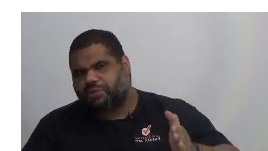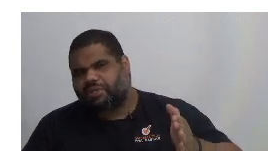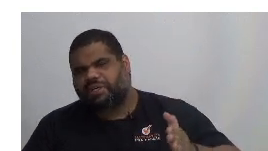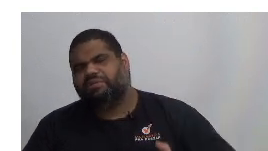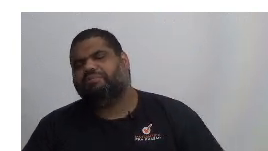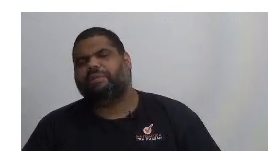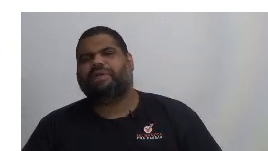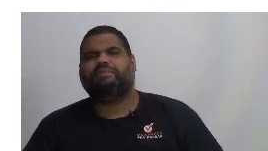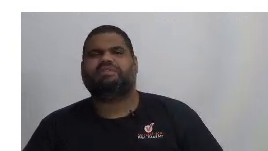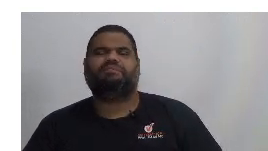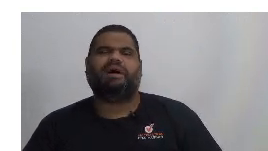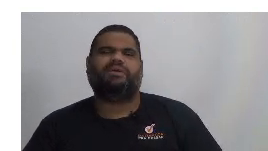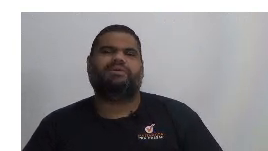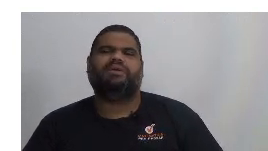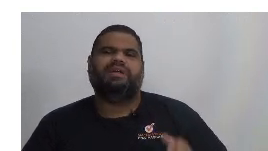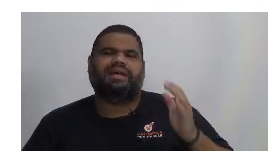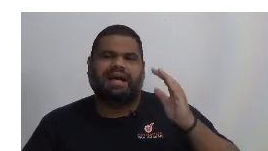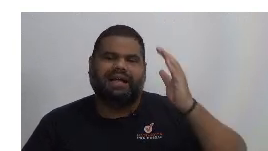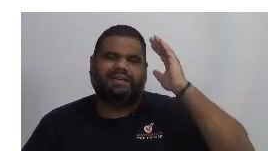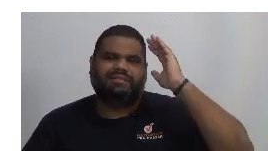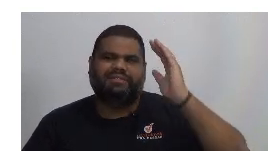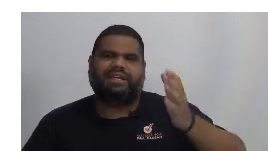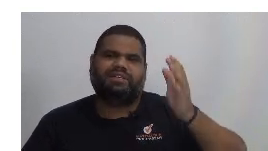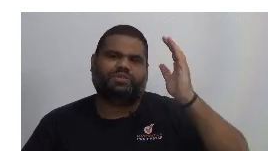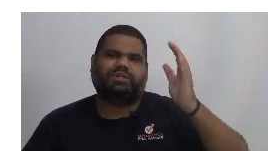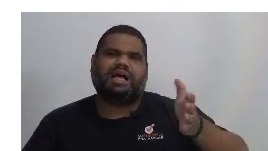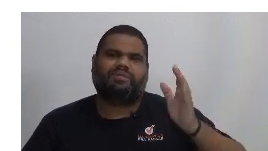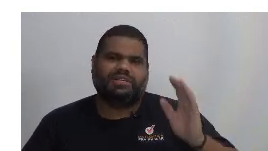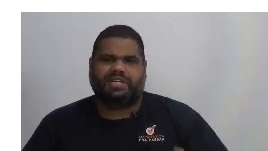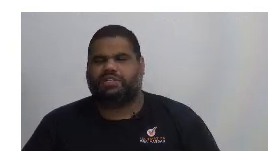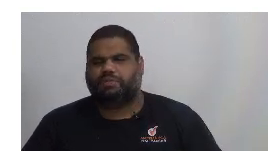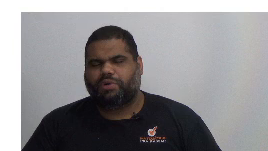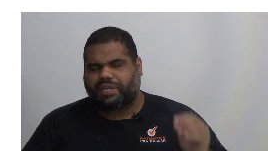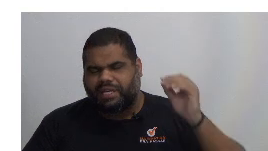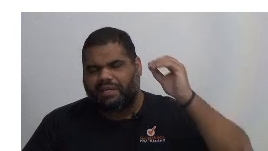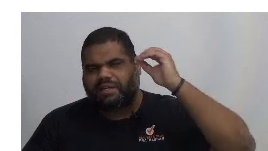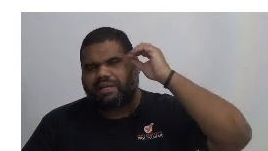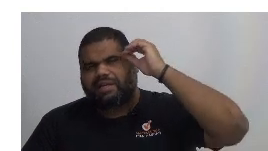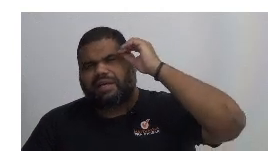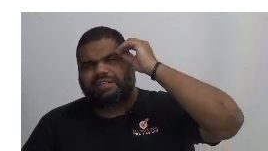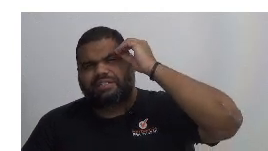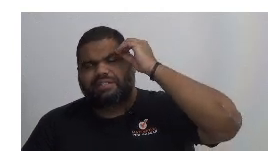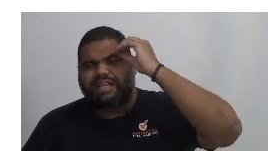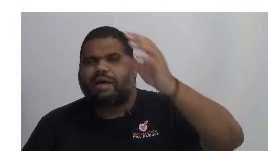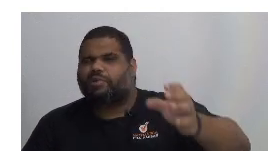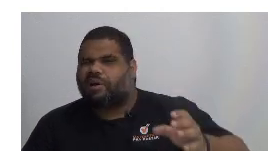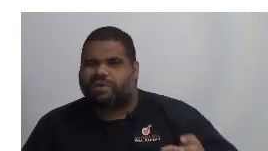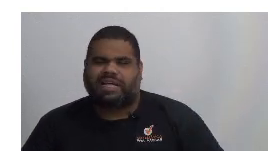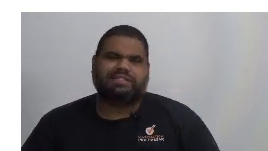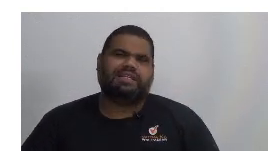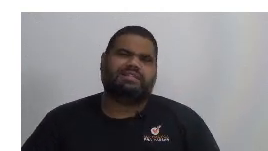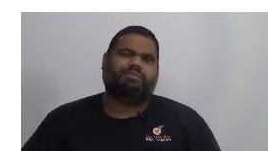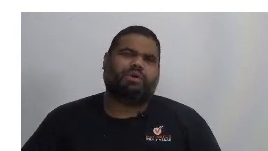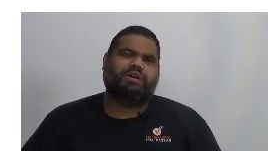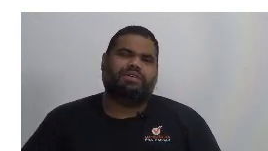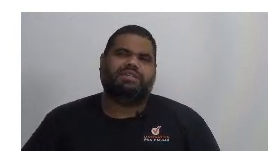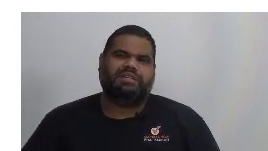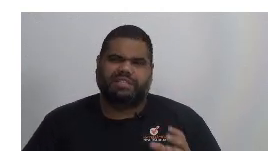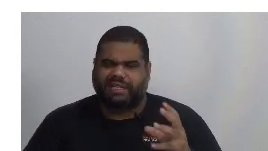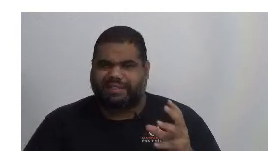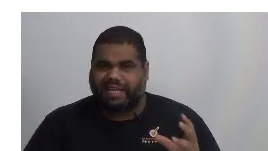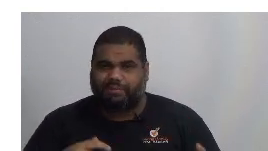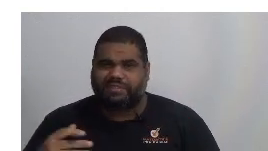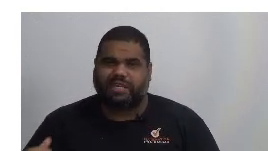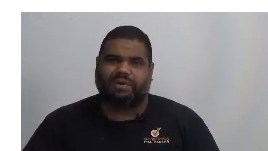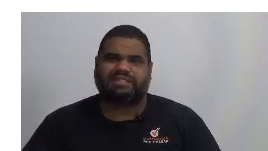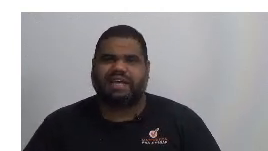você está estudando para a PM São Paulo, cara, vem estudar com a gente, porque a gente sabe o que acontece nessa prova,